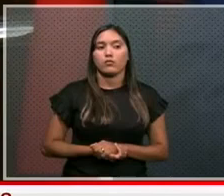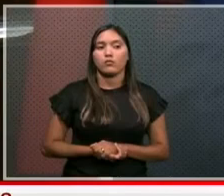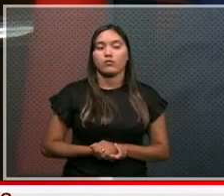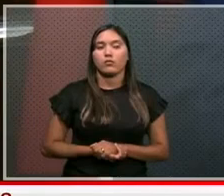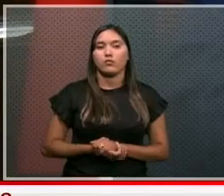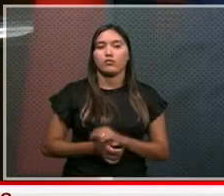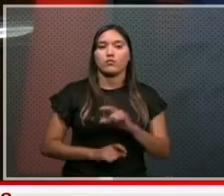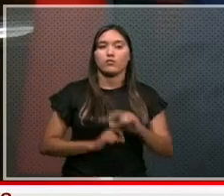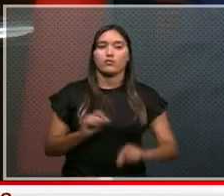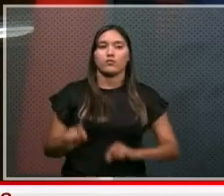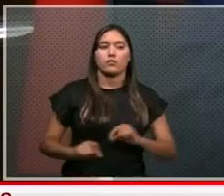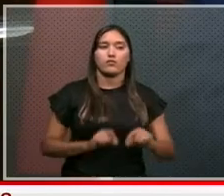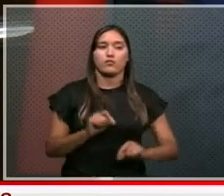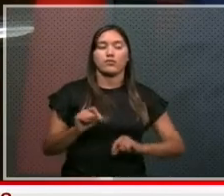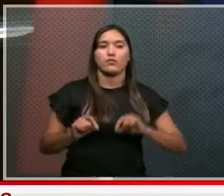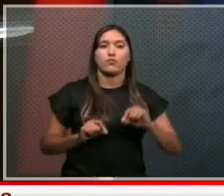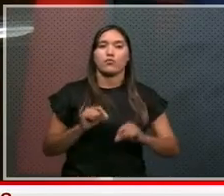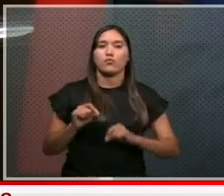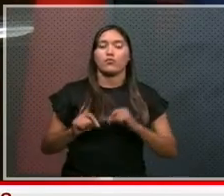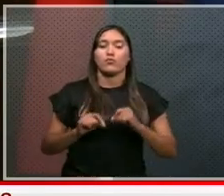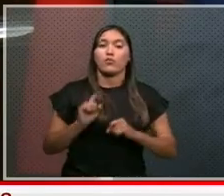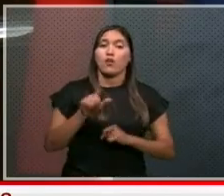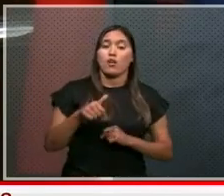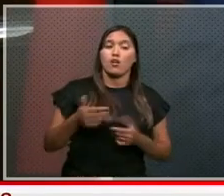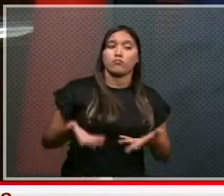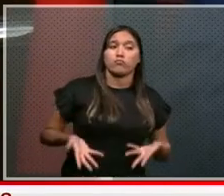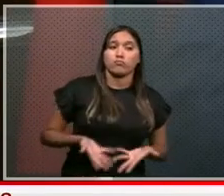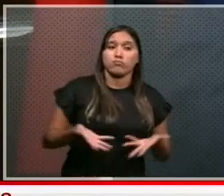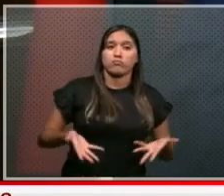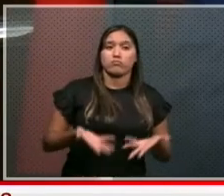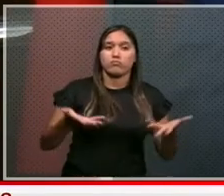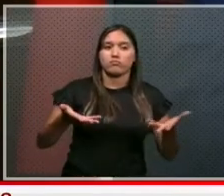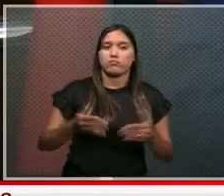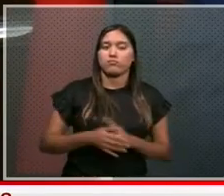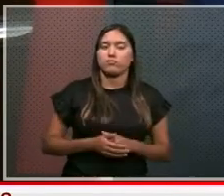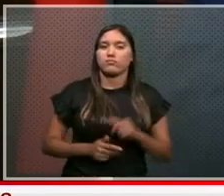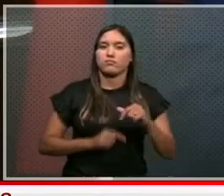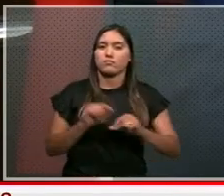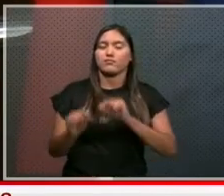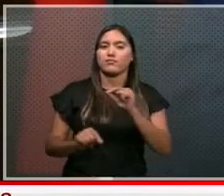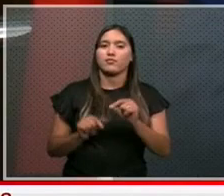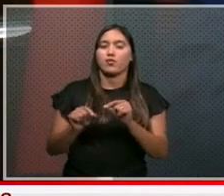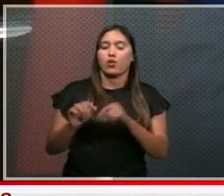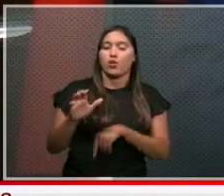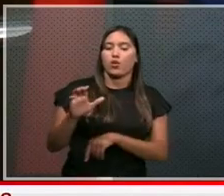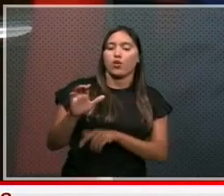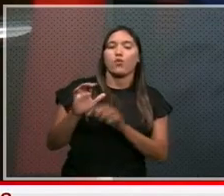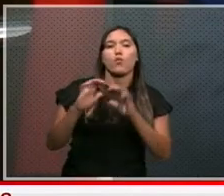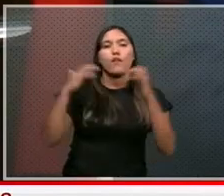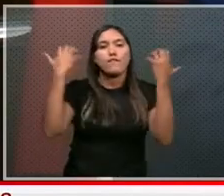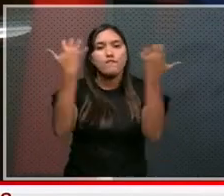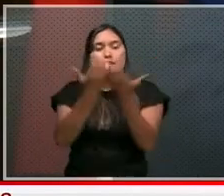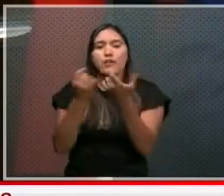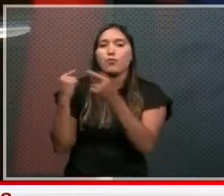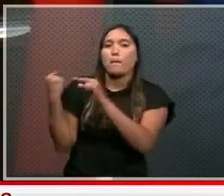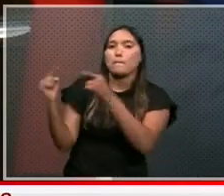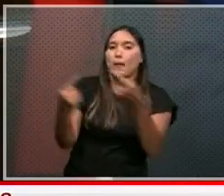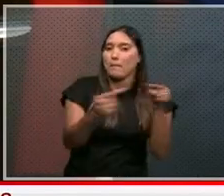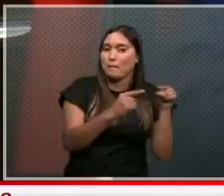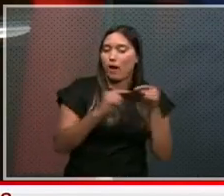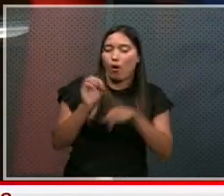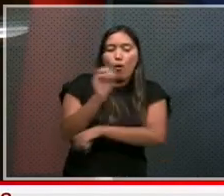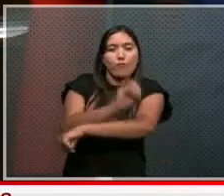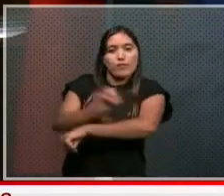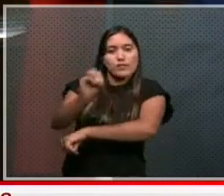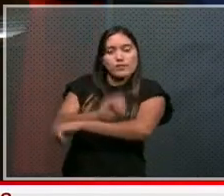cheia vamos dizer assim é promover um colóquio que um workshop uma oficina